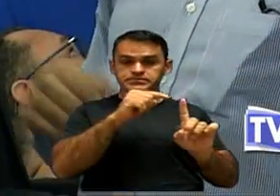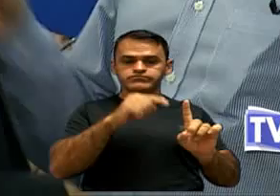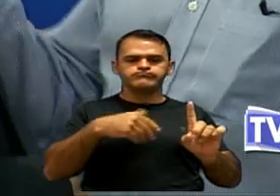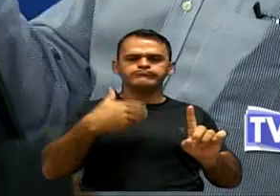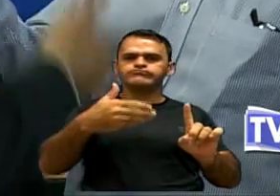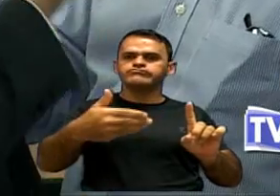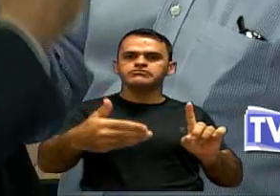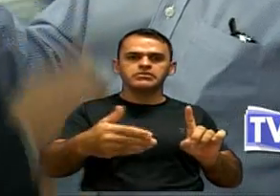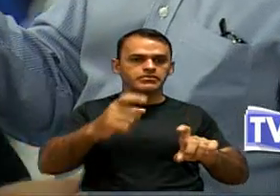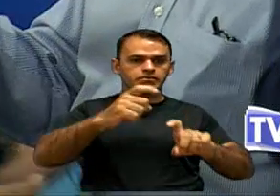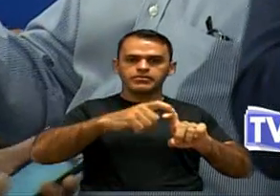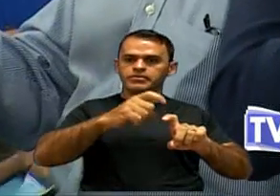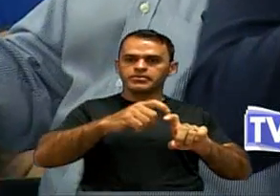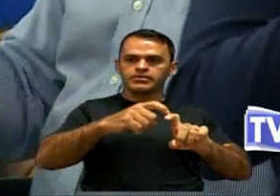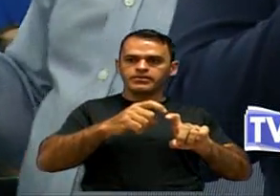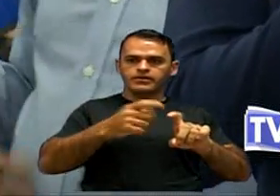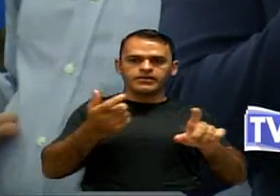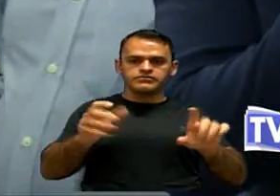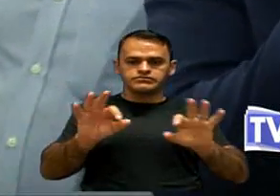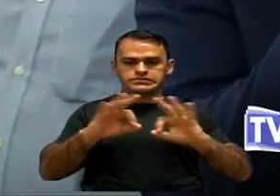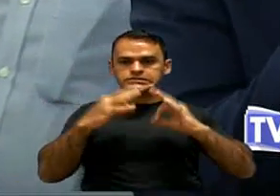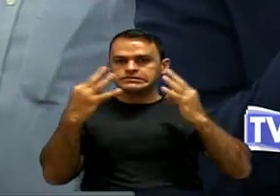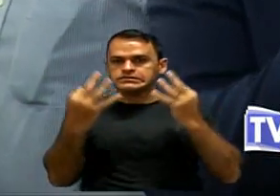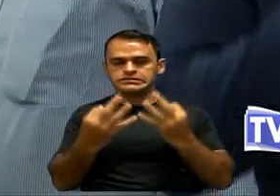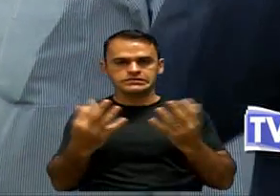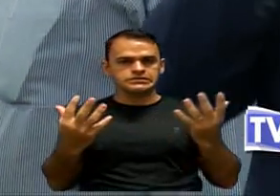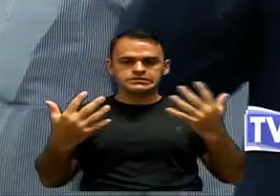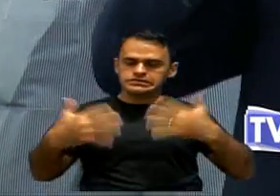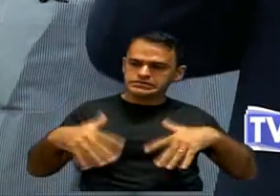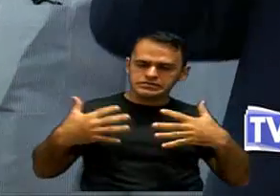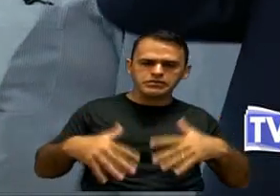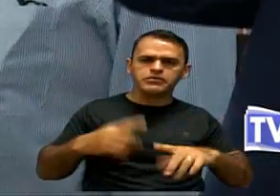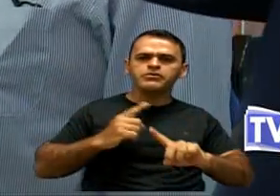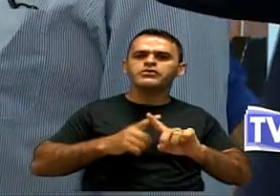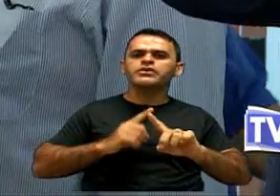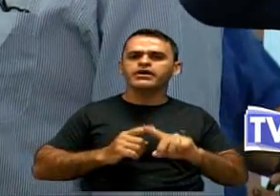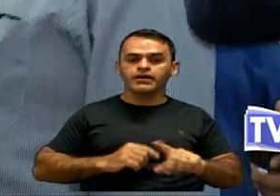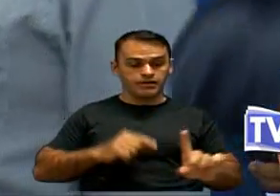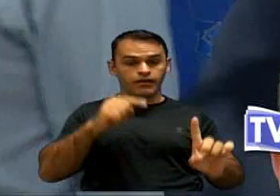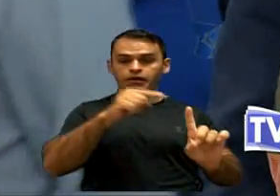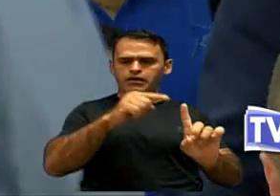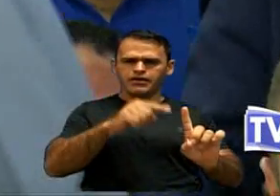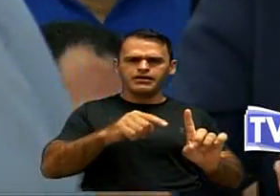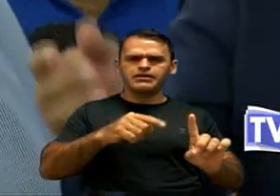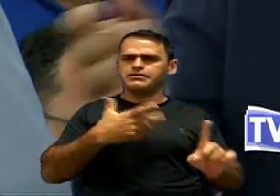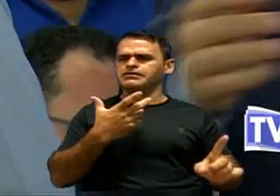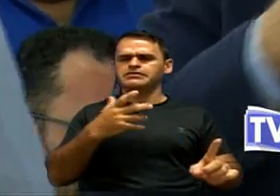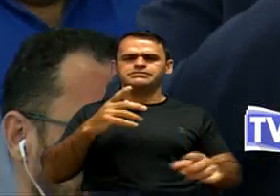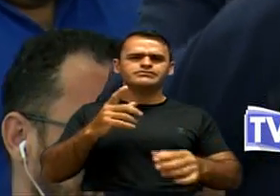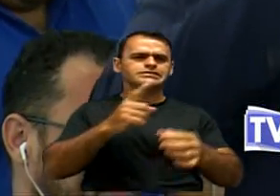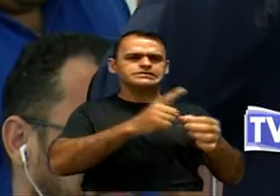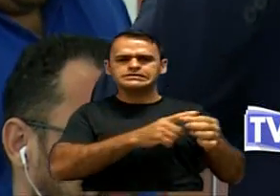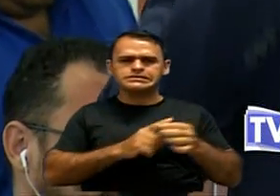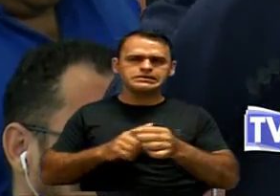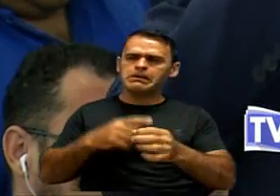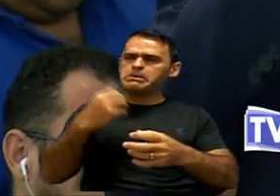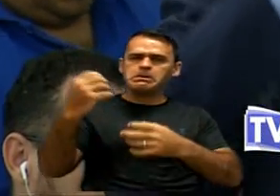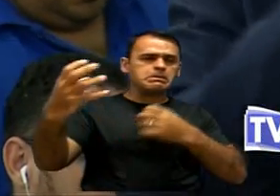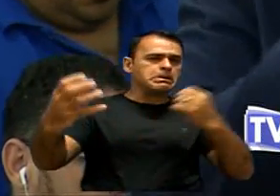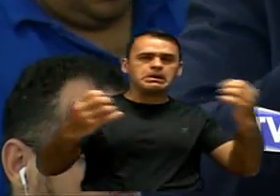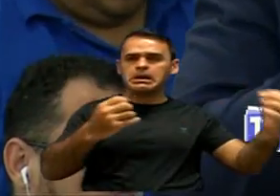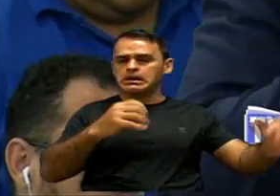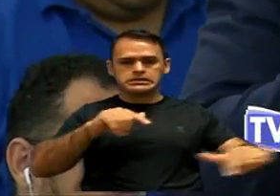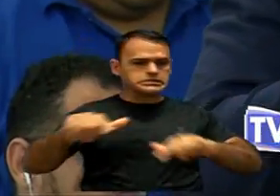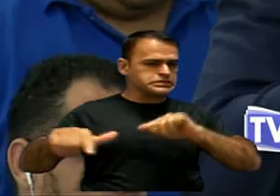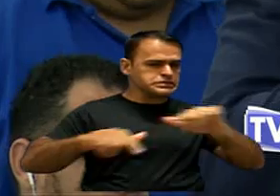tem mais sossego, vereador Manga, porque ele faz plantão em São Paulo, ele opera em registro, ele faz... Então, a gente vive